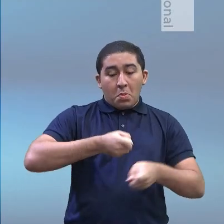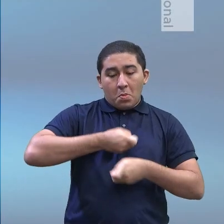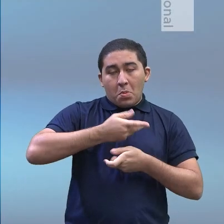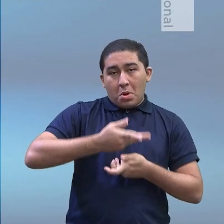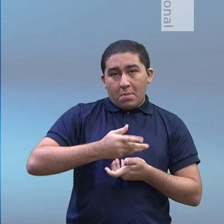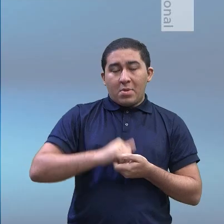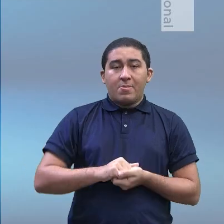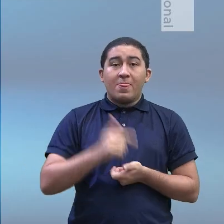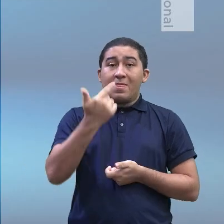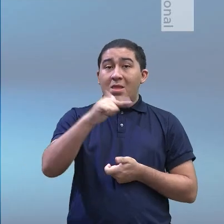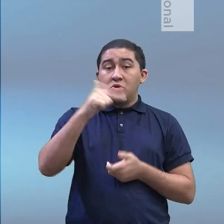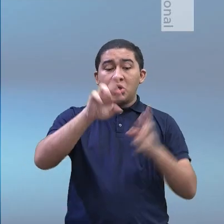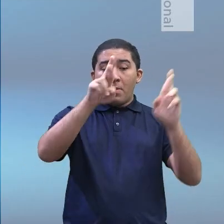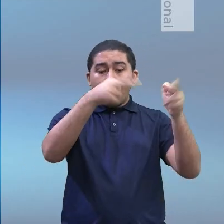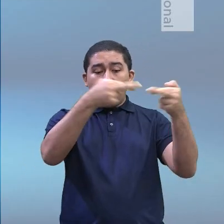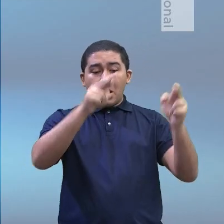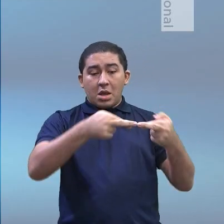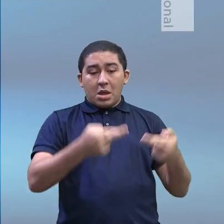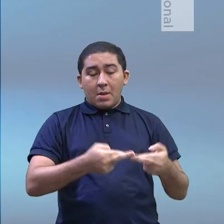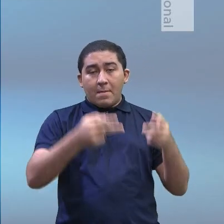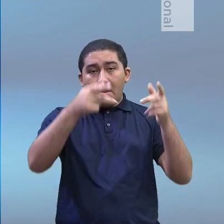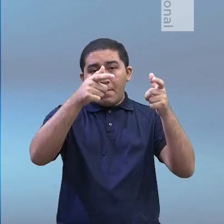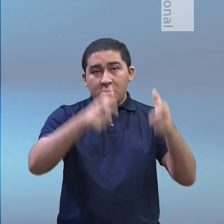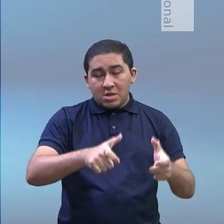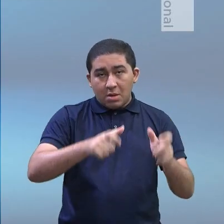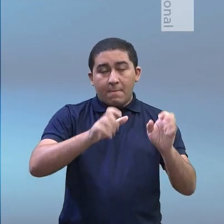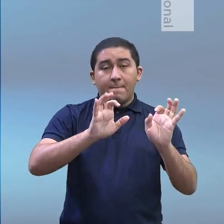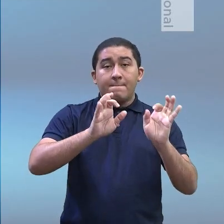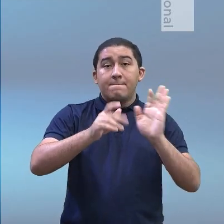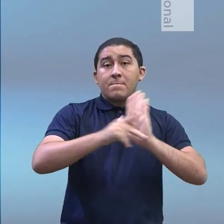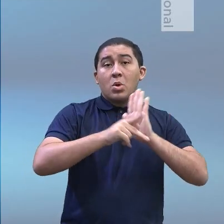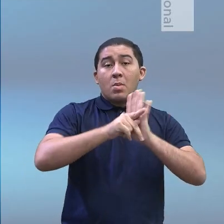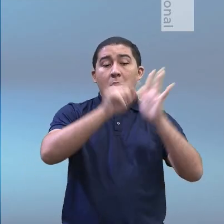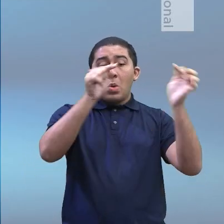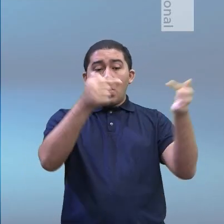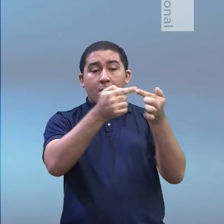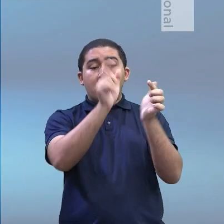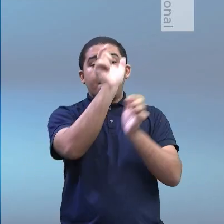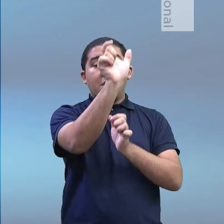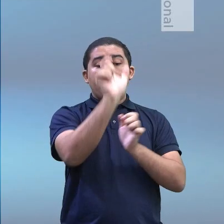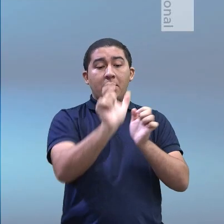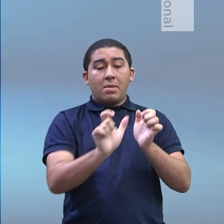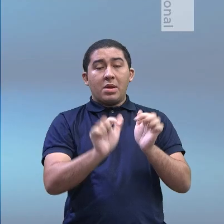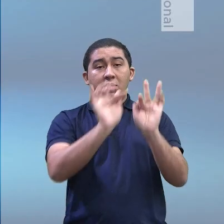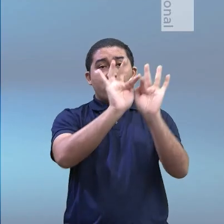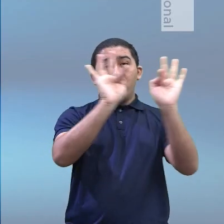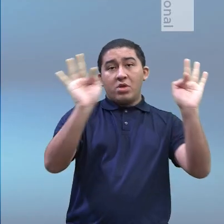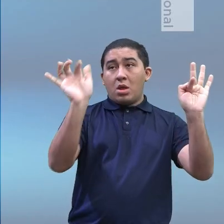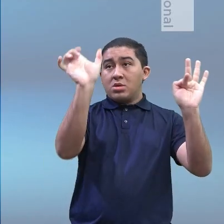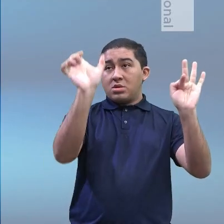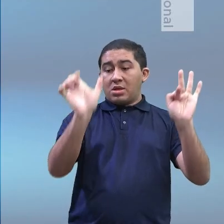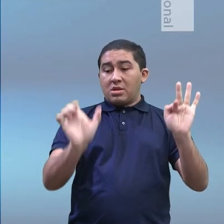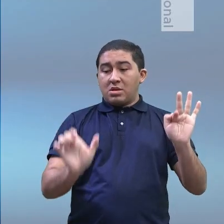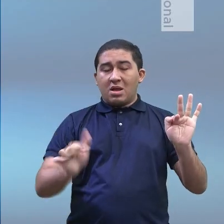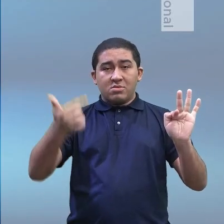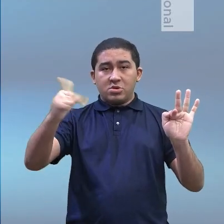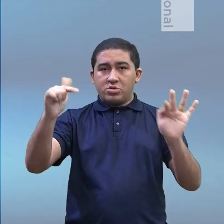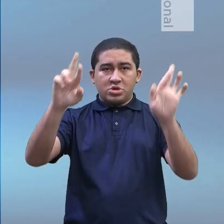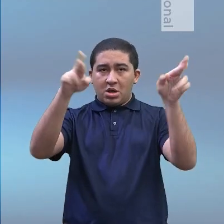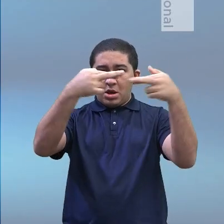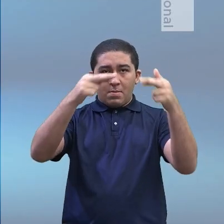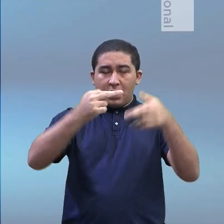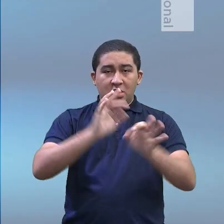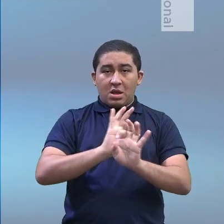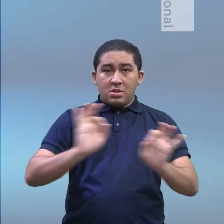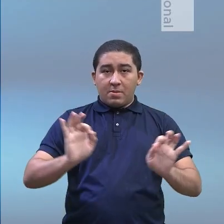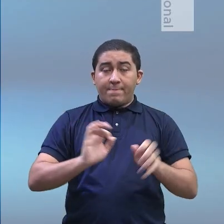uma rima fixa para fazer justamente essa rima com as palavras no final de cada um dos versos. Porque